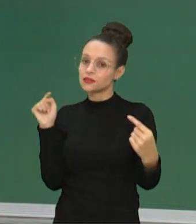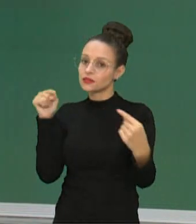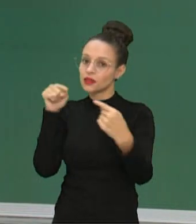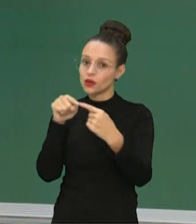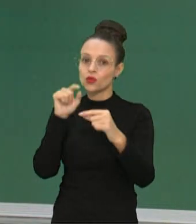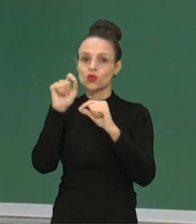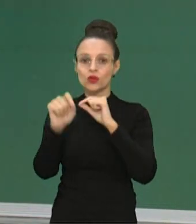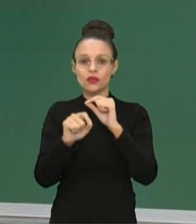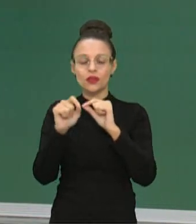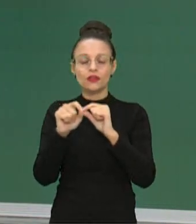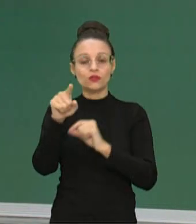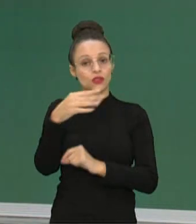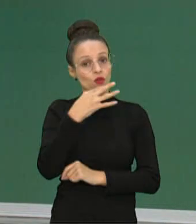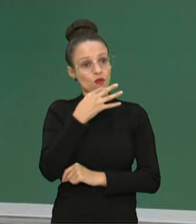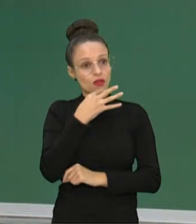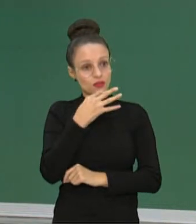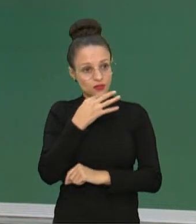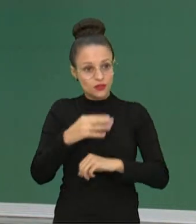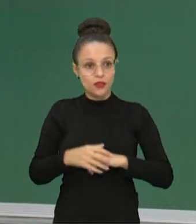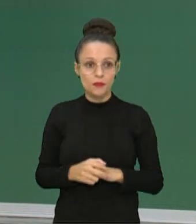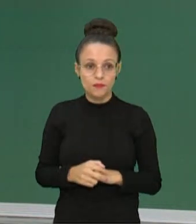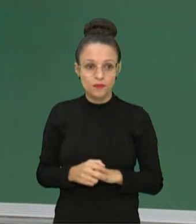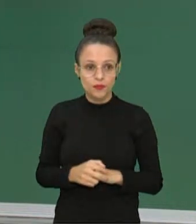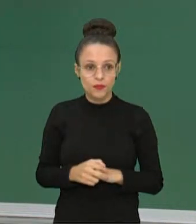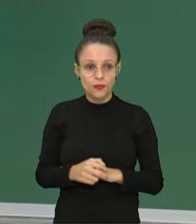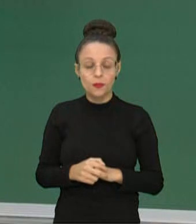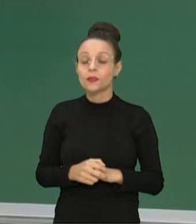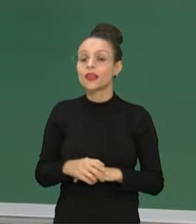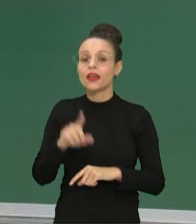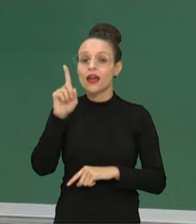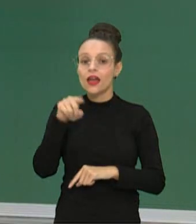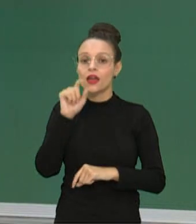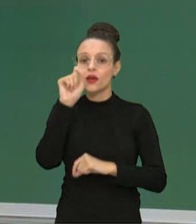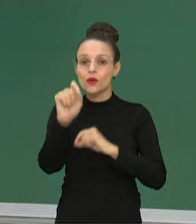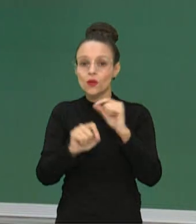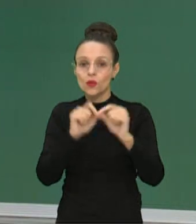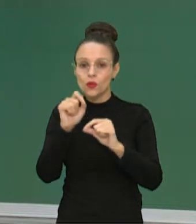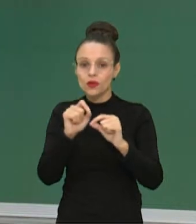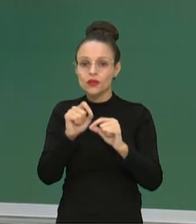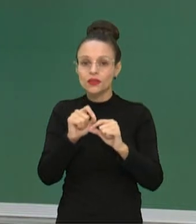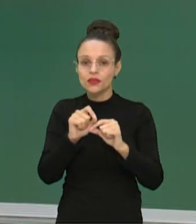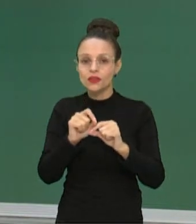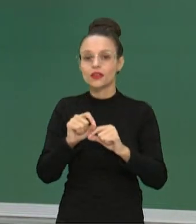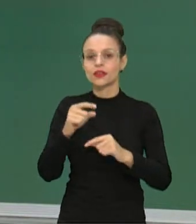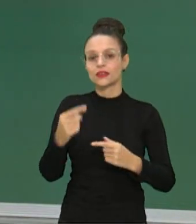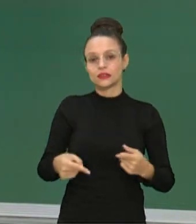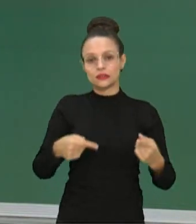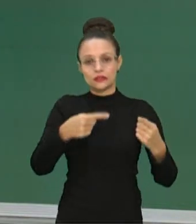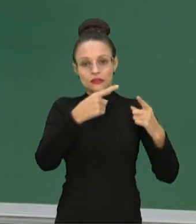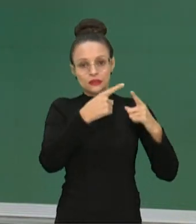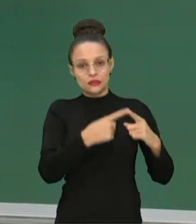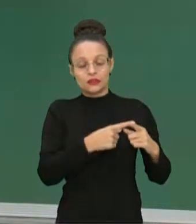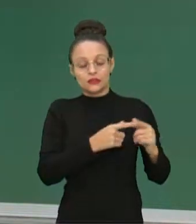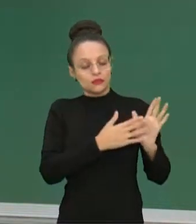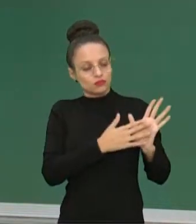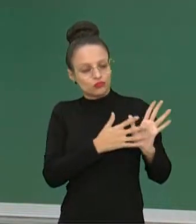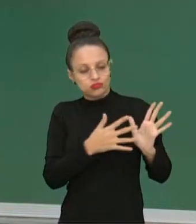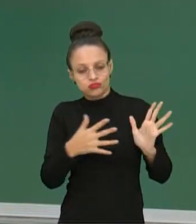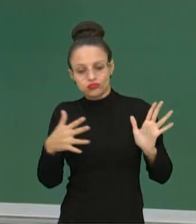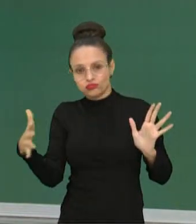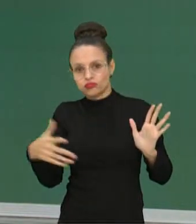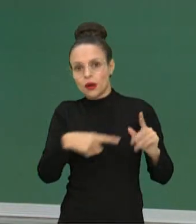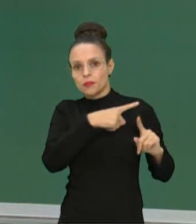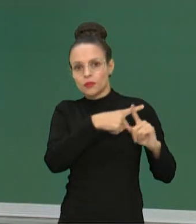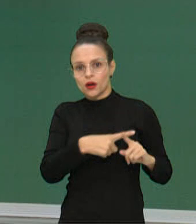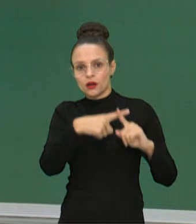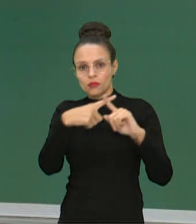ser familiar a você, que refere-se ao quê? A seculares disputas, a um